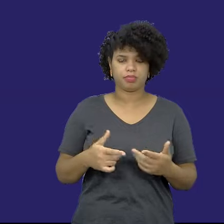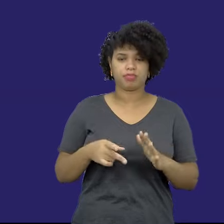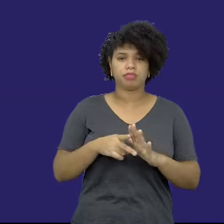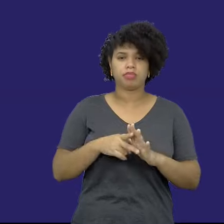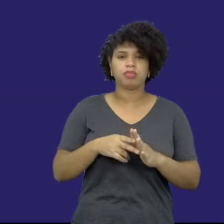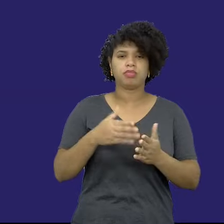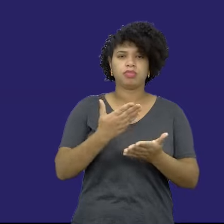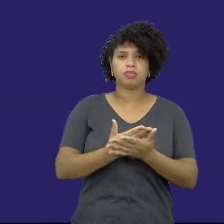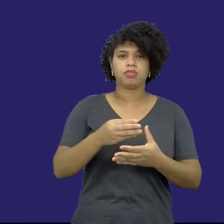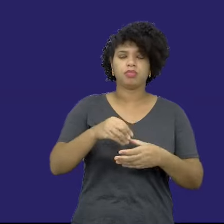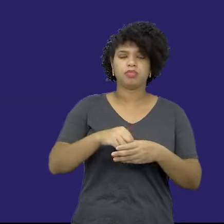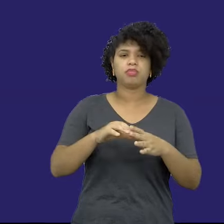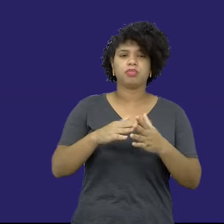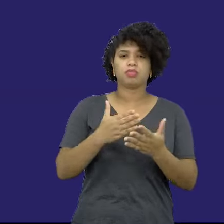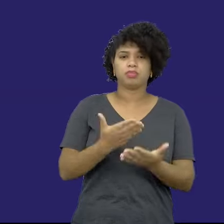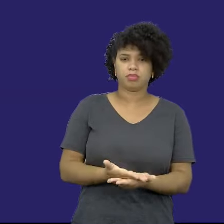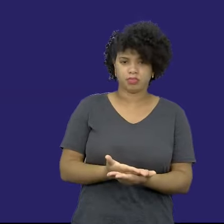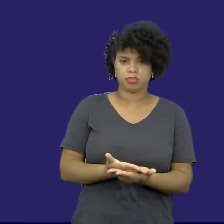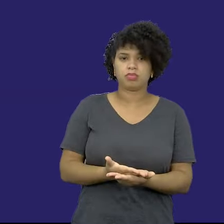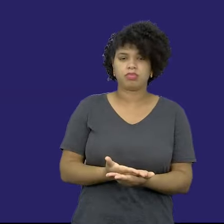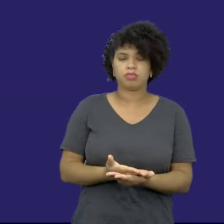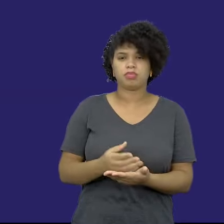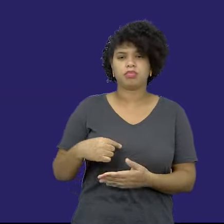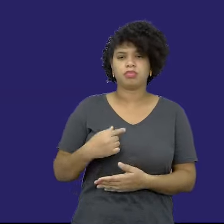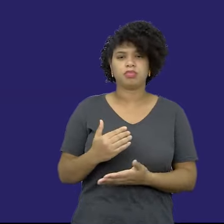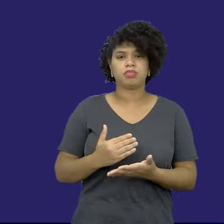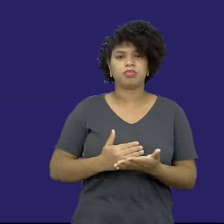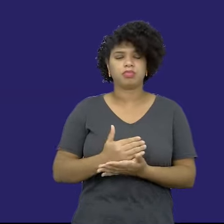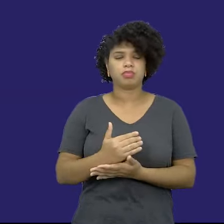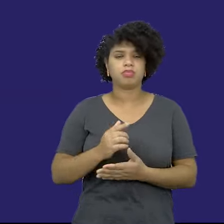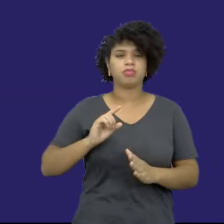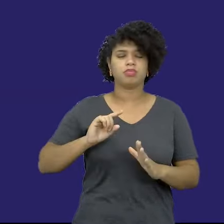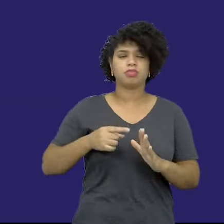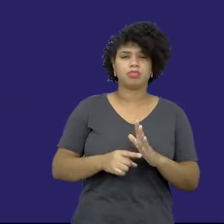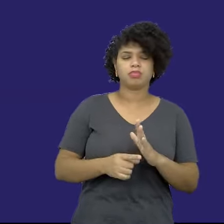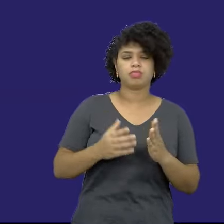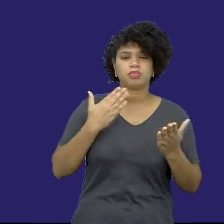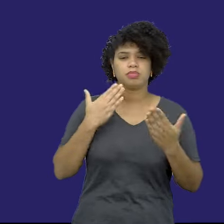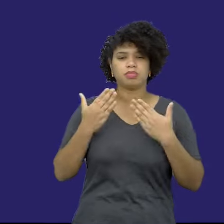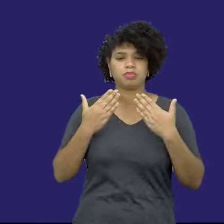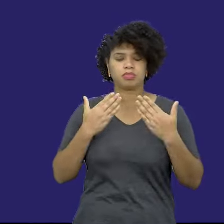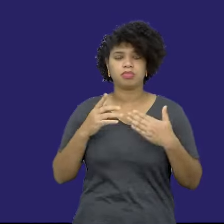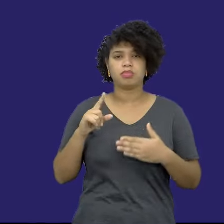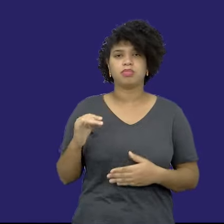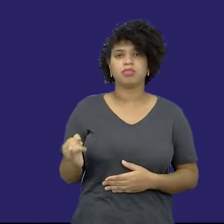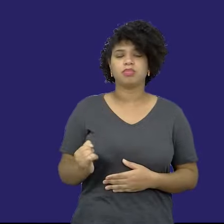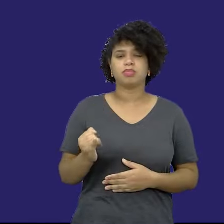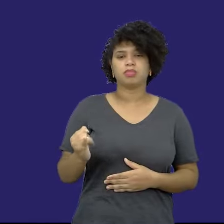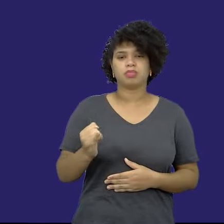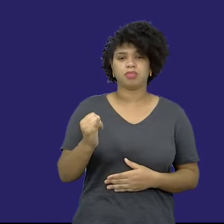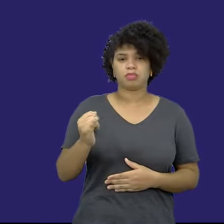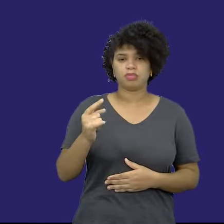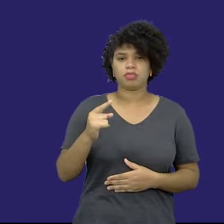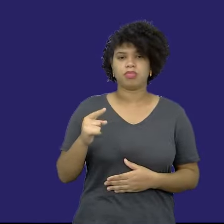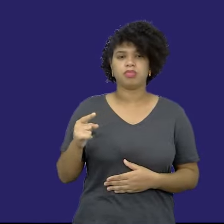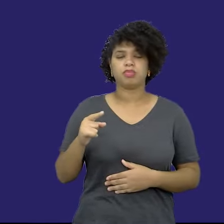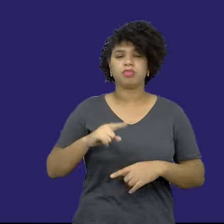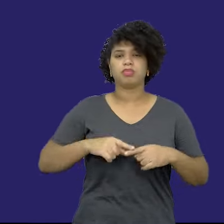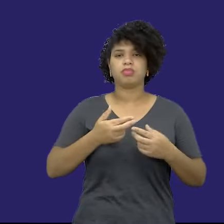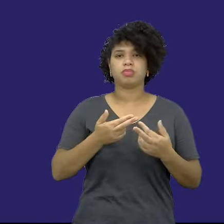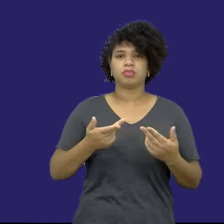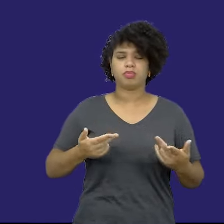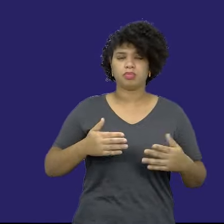estudo na escola. E para que a gente comece aí a aprofundar a nossa conversa, é importante que vocês tenham esse material em